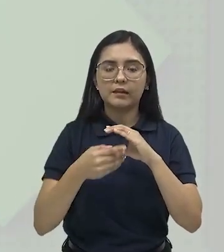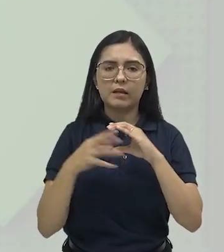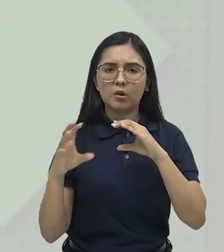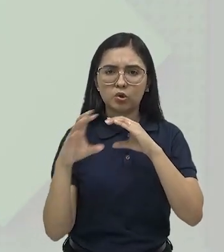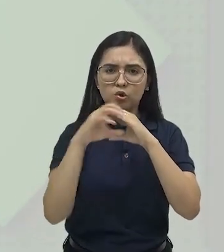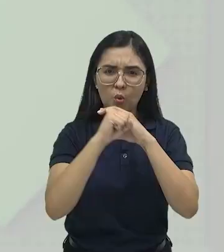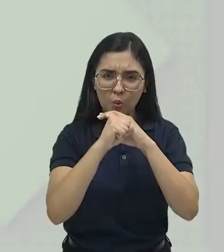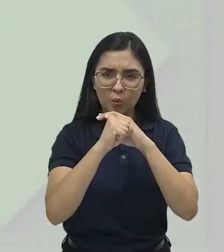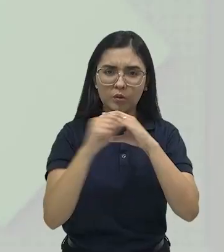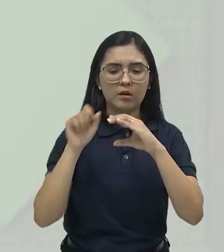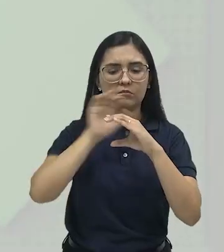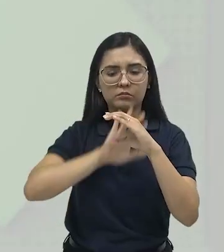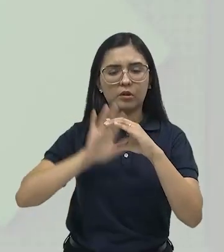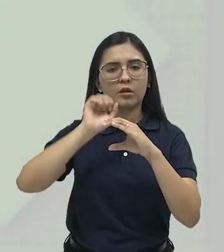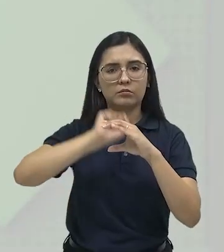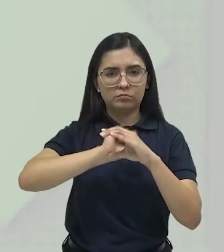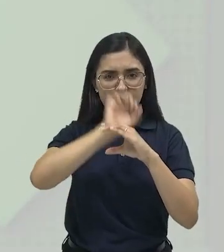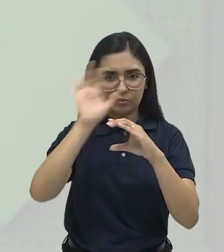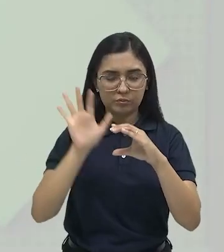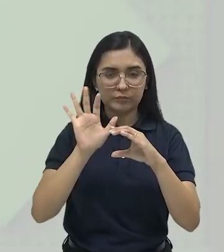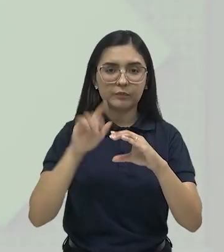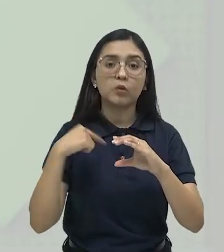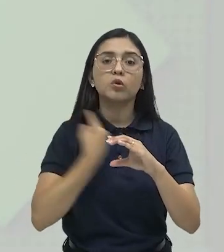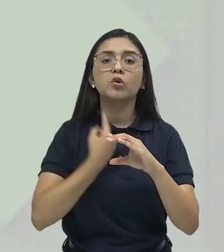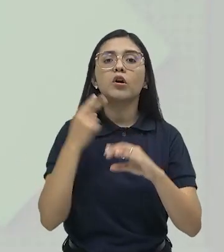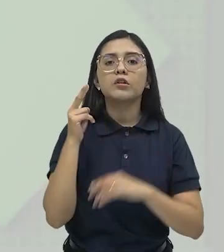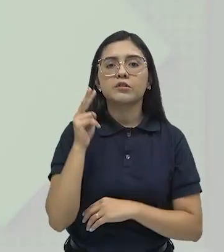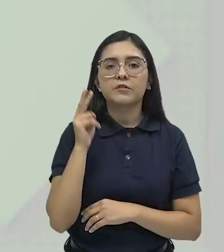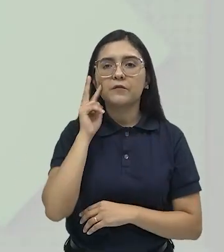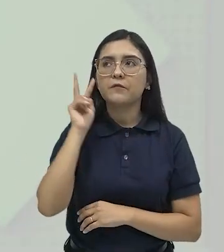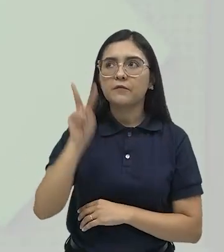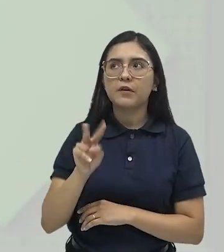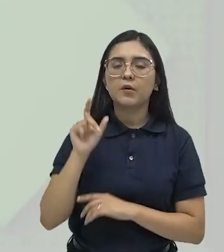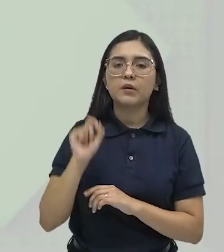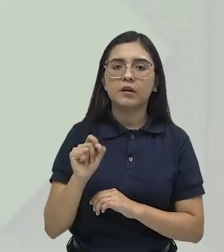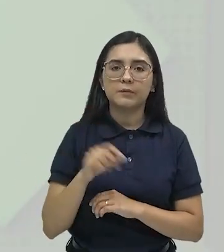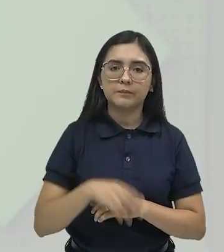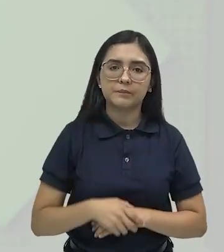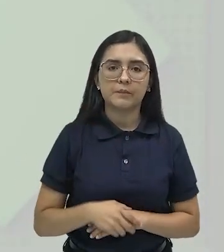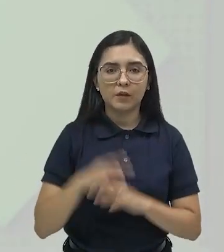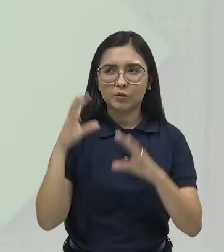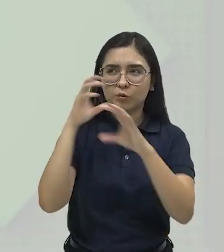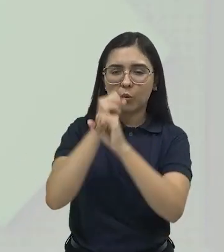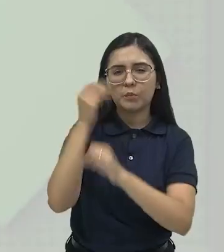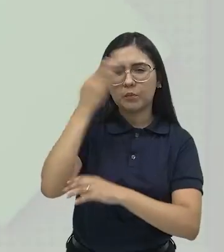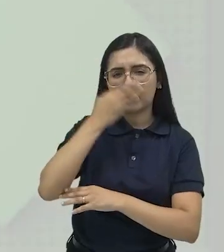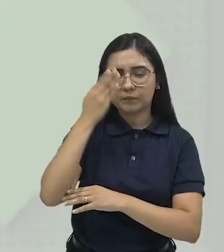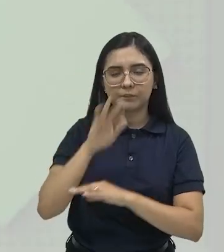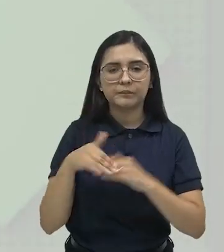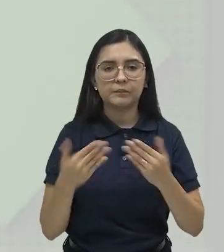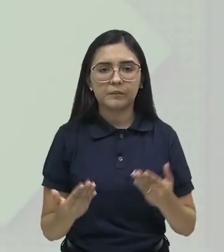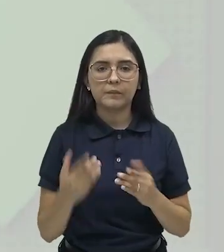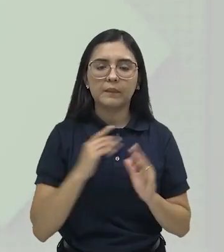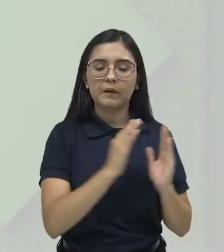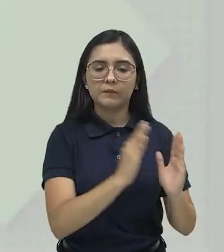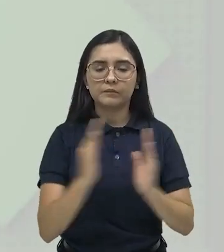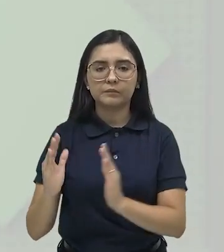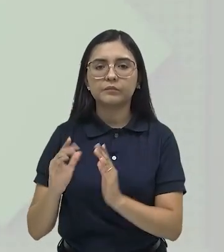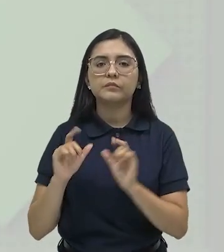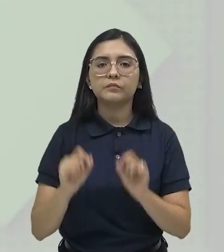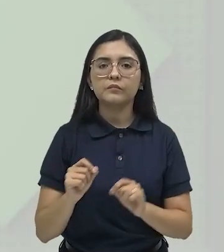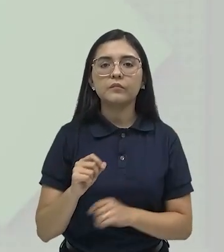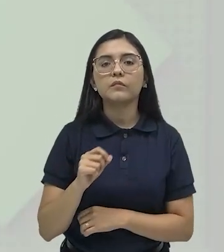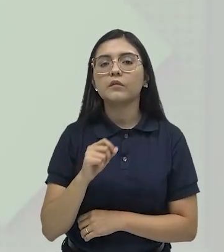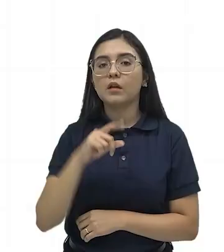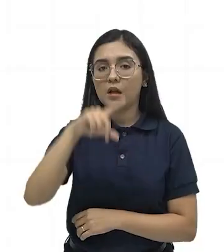lua, né? Então, o que a gente enxerga é o que não está sendo iluminado. Assim, é a fase que a gente chama